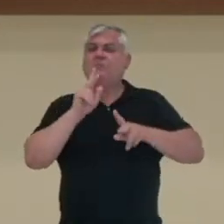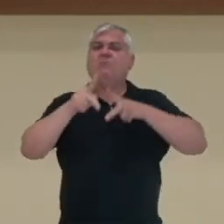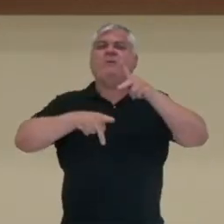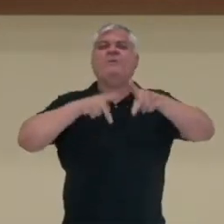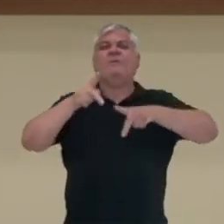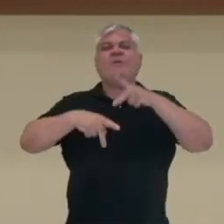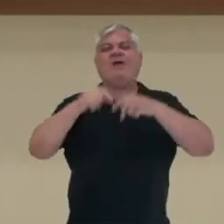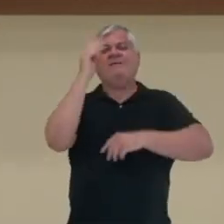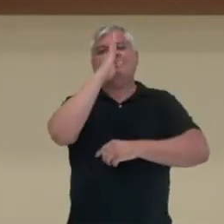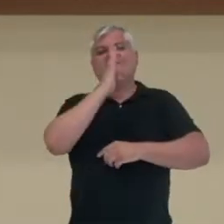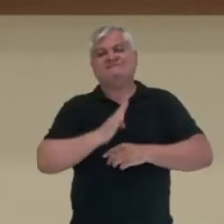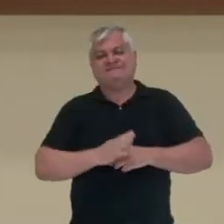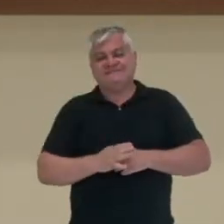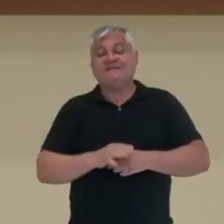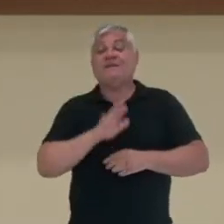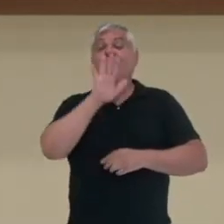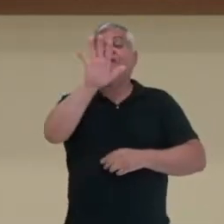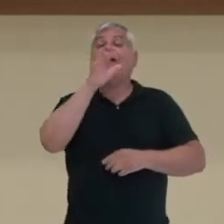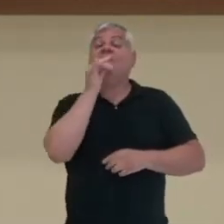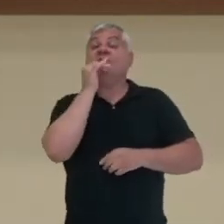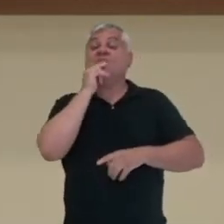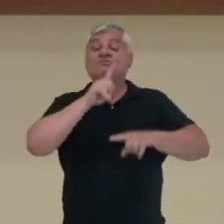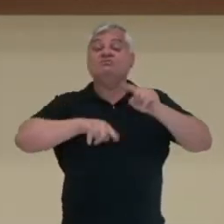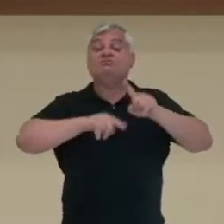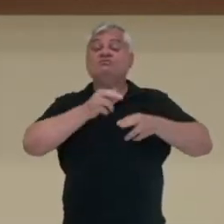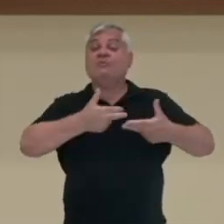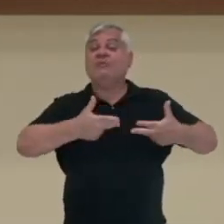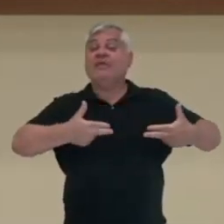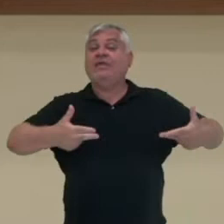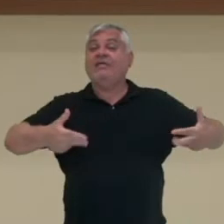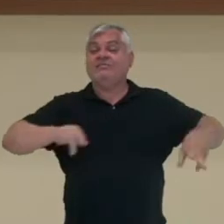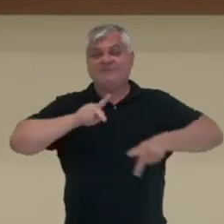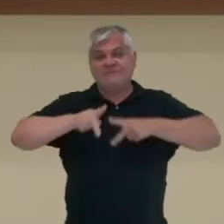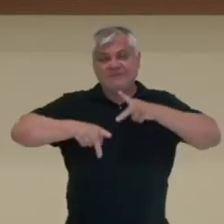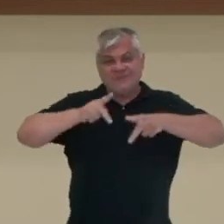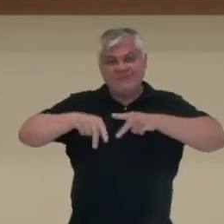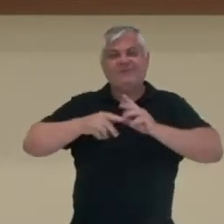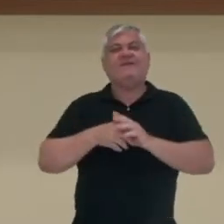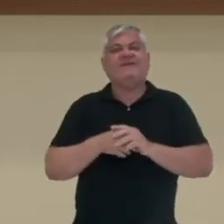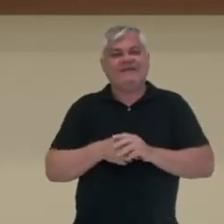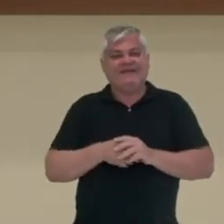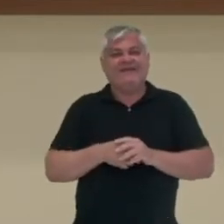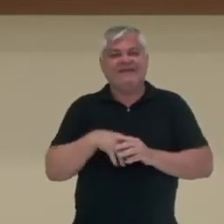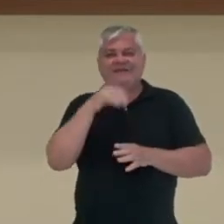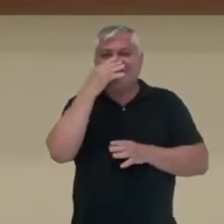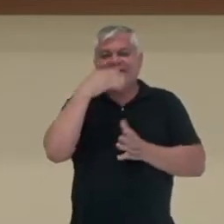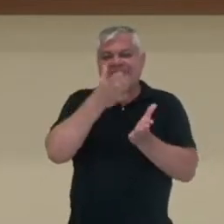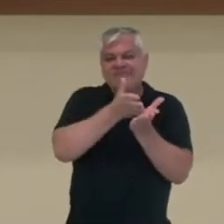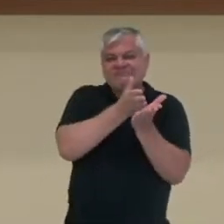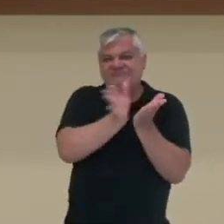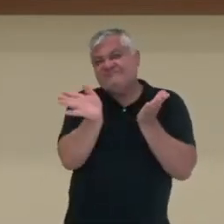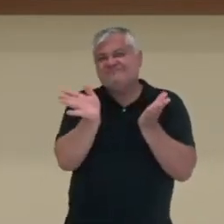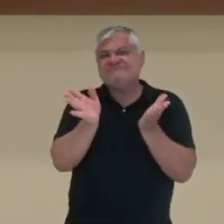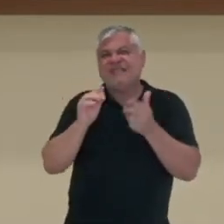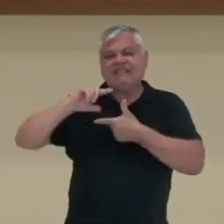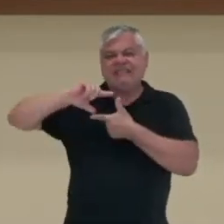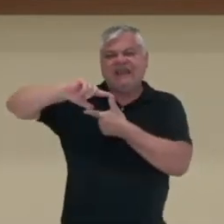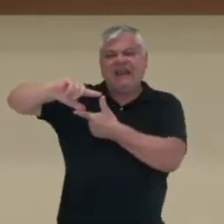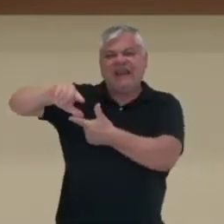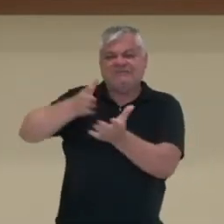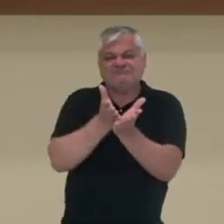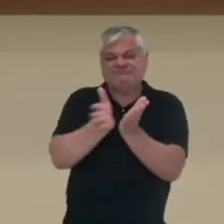brasileira com uma sonoridade mais popular, que foge daquele timbre, daquela